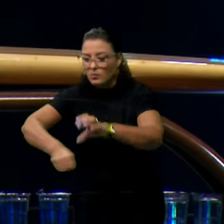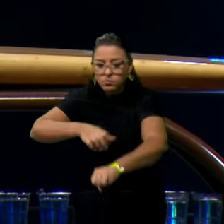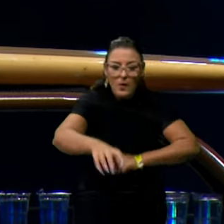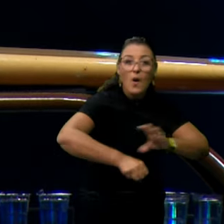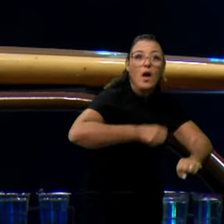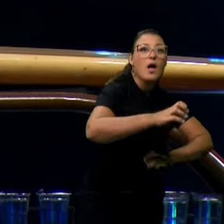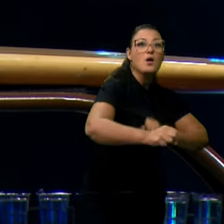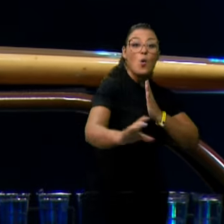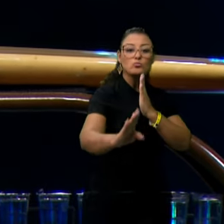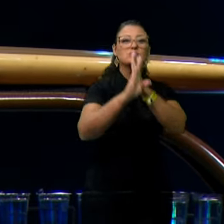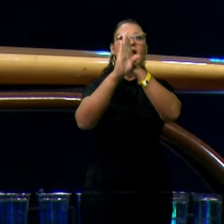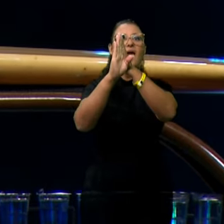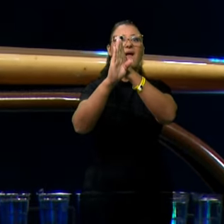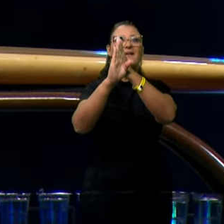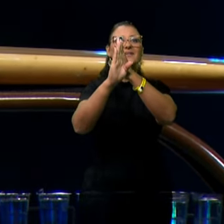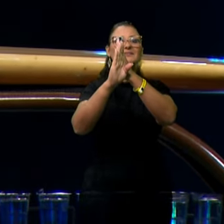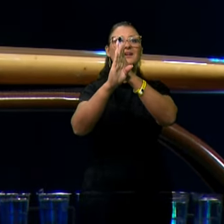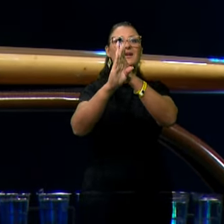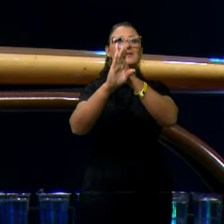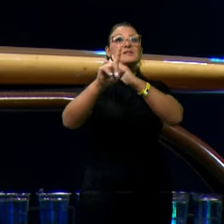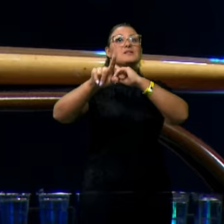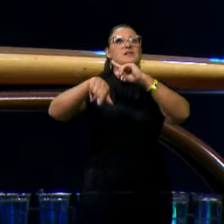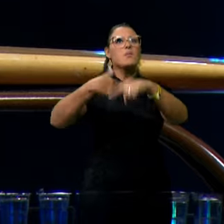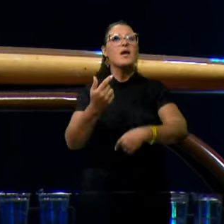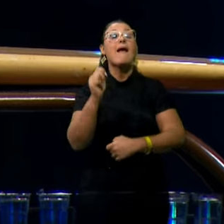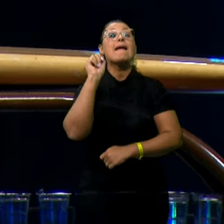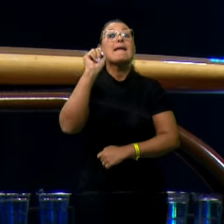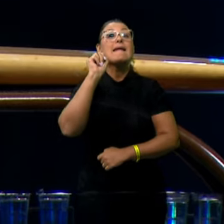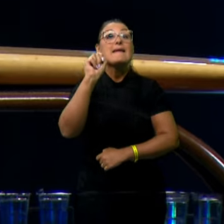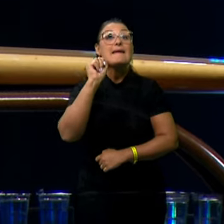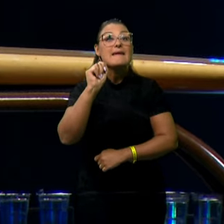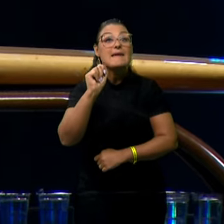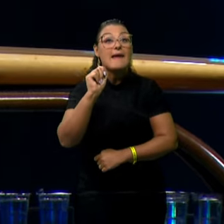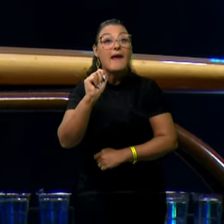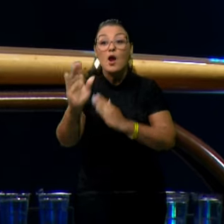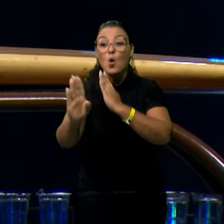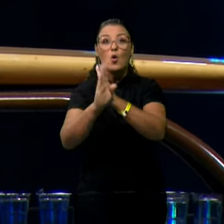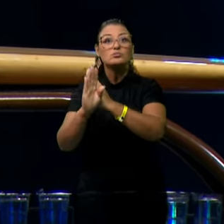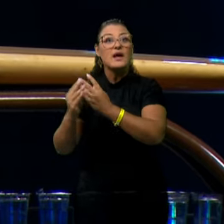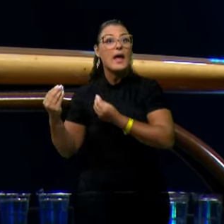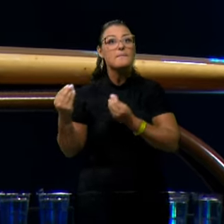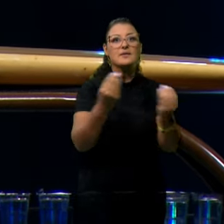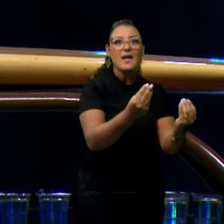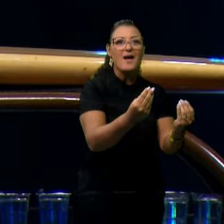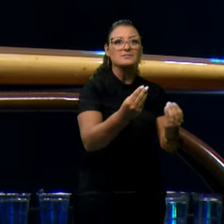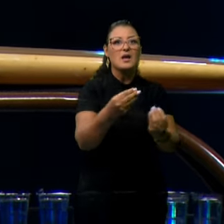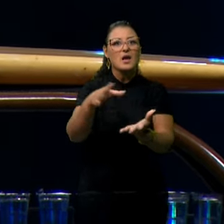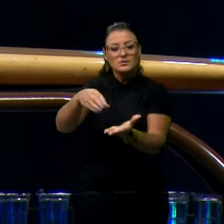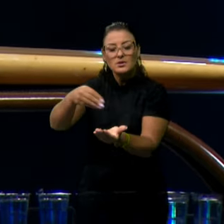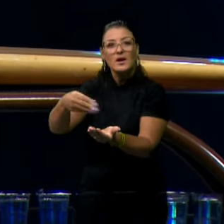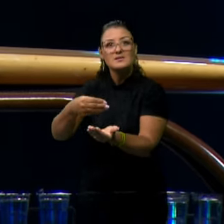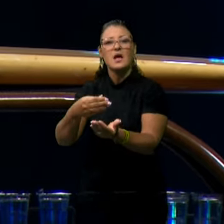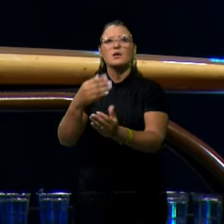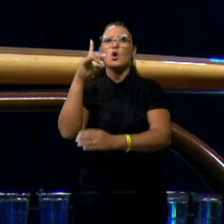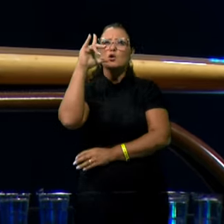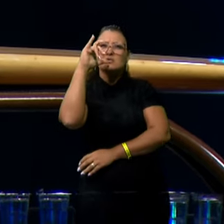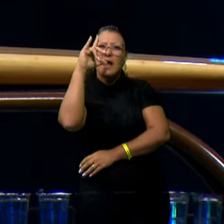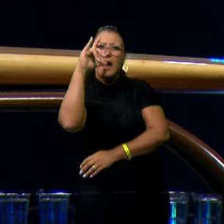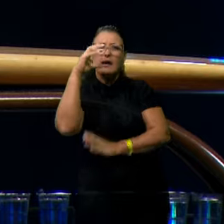que que faria isso hoje em dia conta para mim elas recolheram os documentos entraram no Instagram da igreja